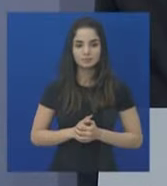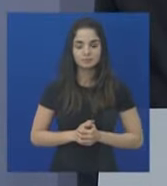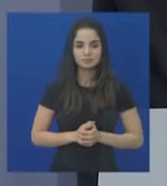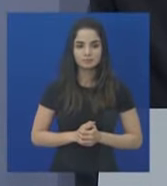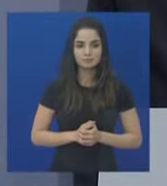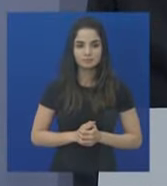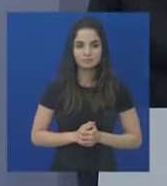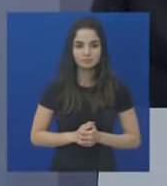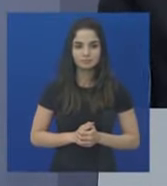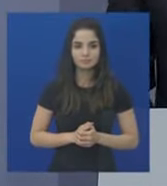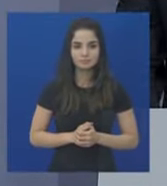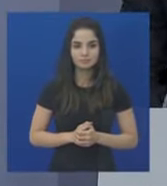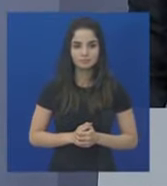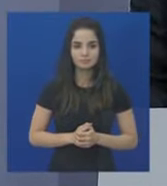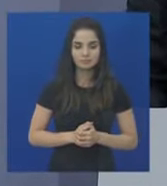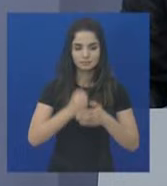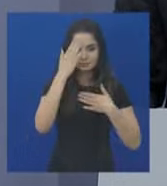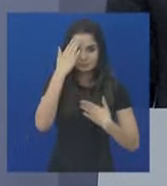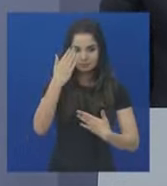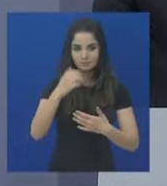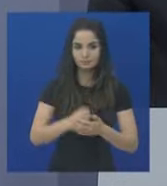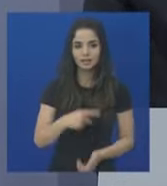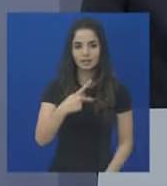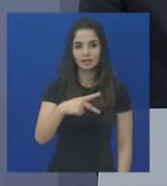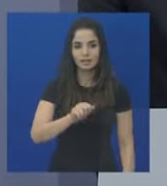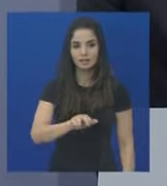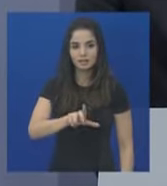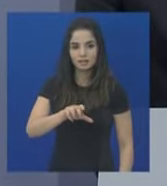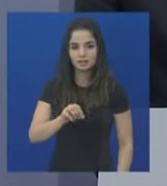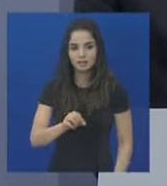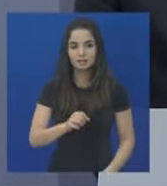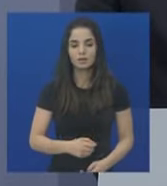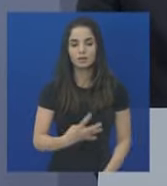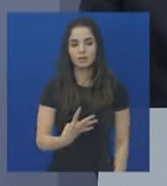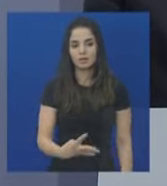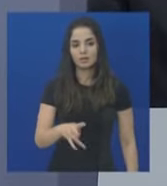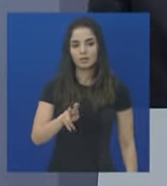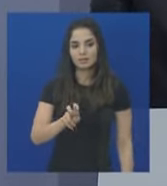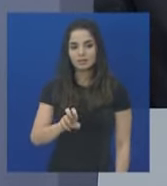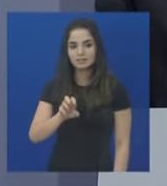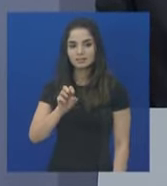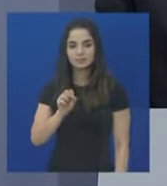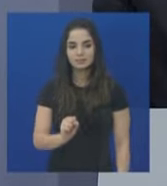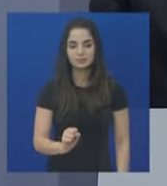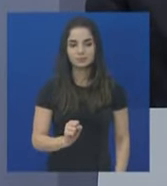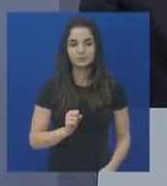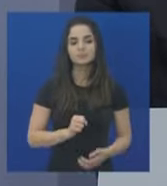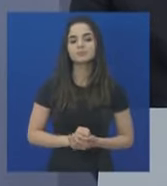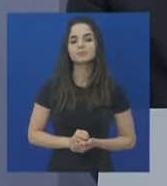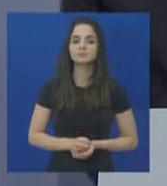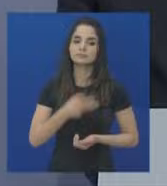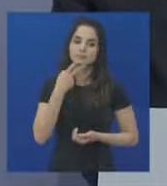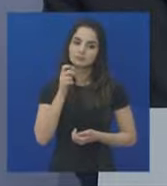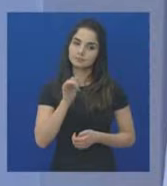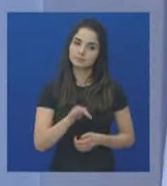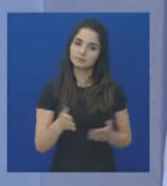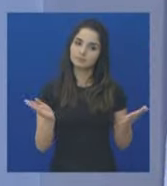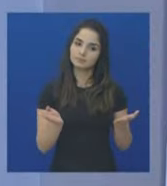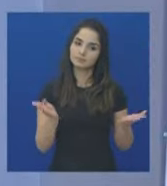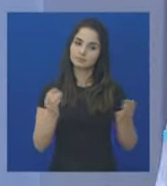candidato. Muito obrigado. Candidato Paulo César, o senhor tem 45 segundos para as suas considerações finais a partir de agora.